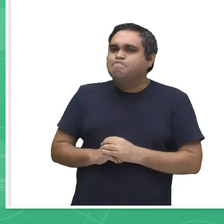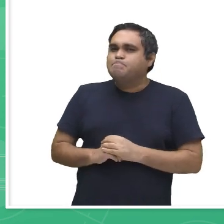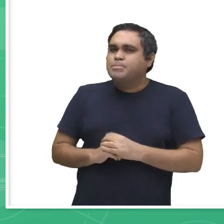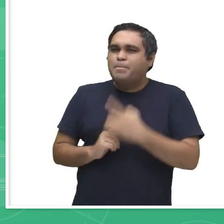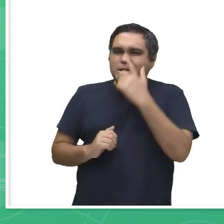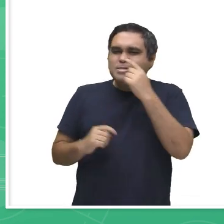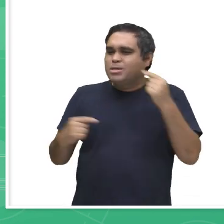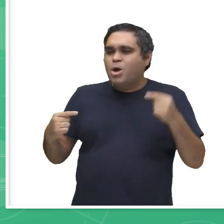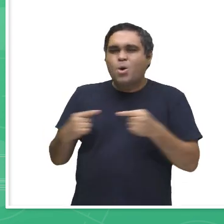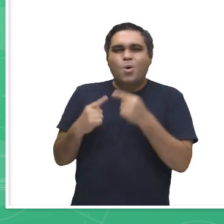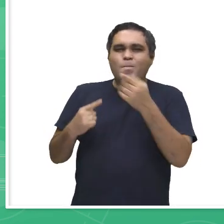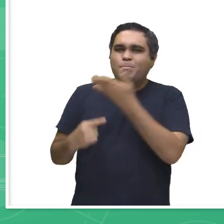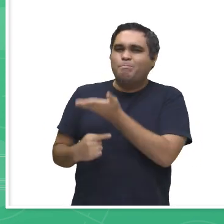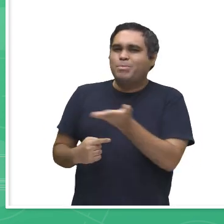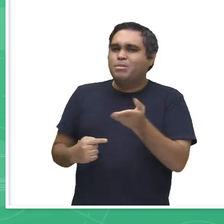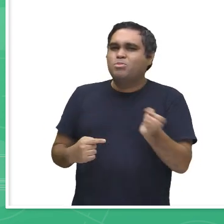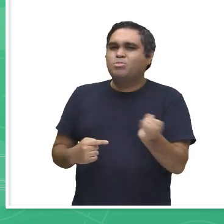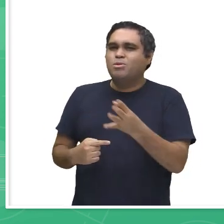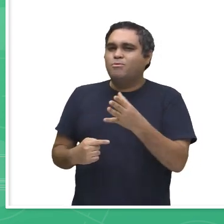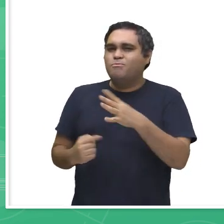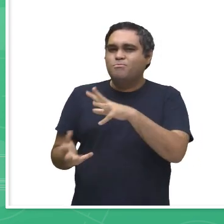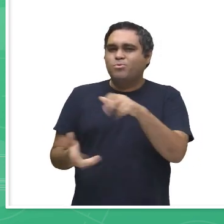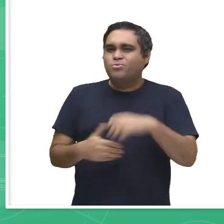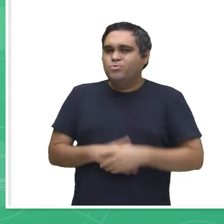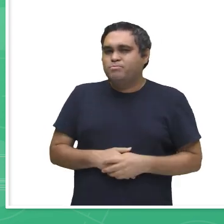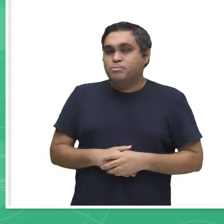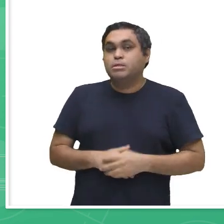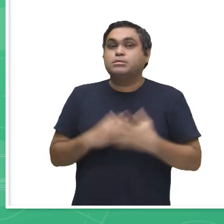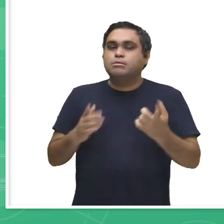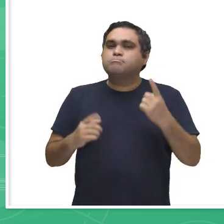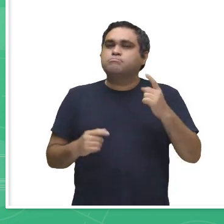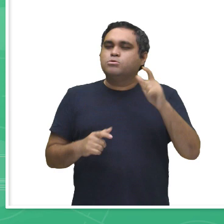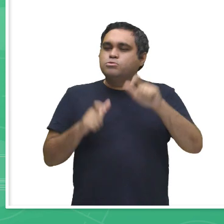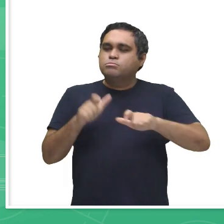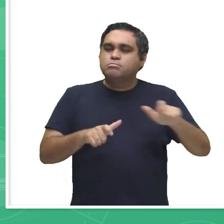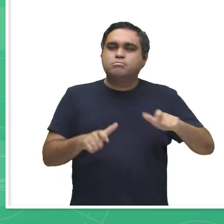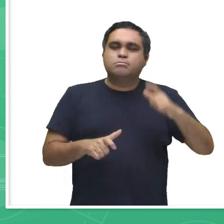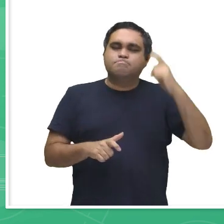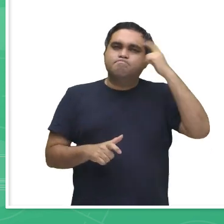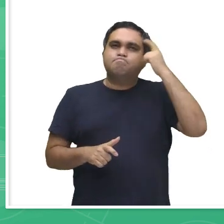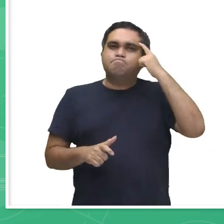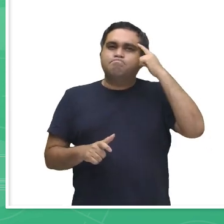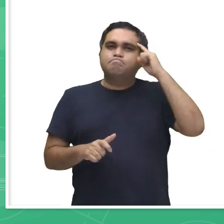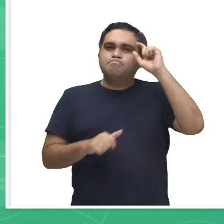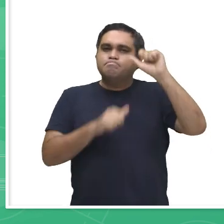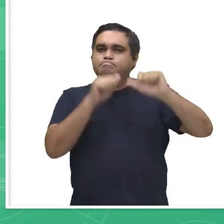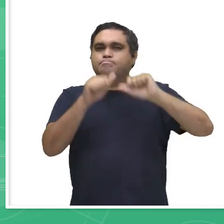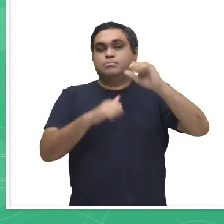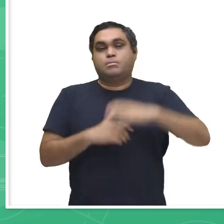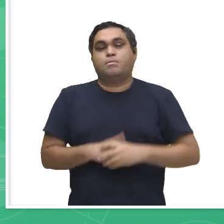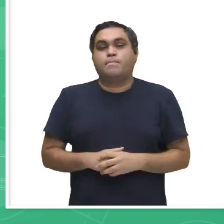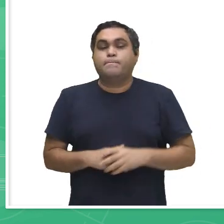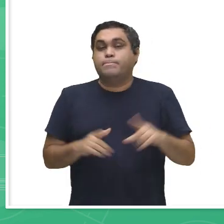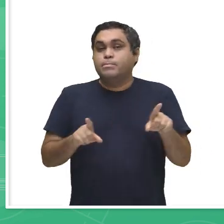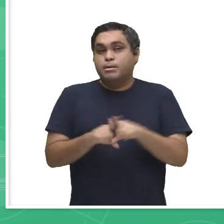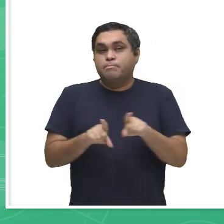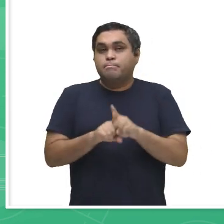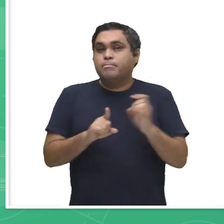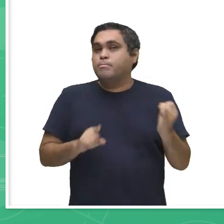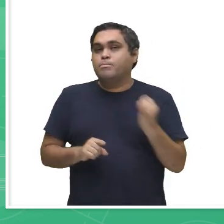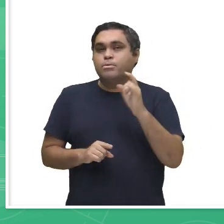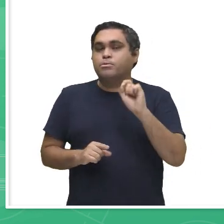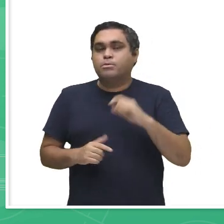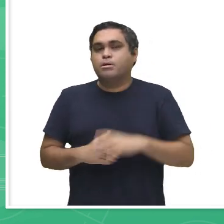batendo de novo, né? Então vamos começar a rever esses conceitos. E Outra coisa muito importante foi o quê?